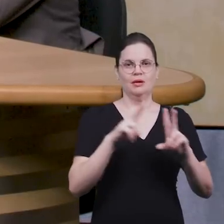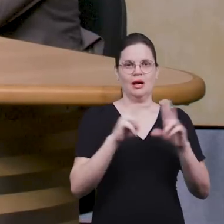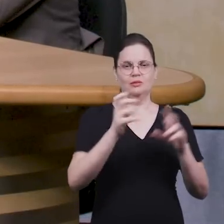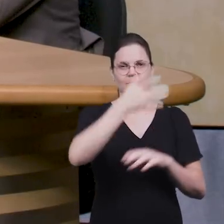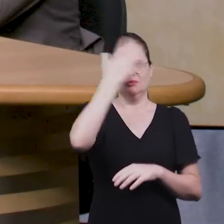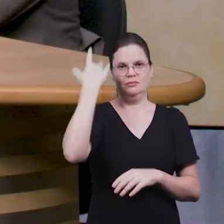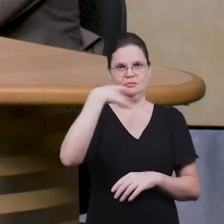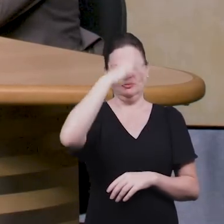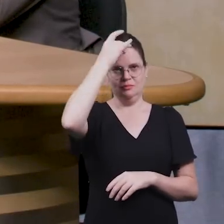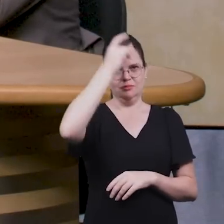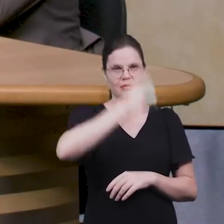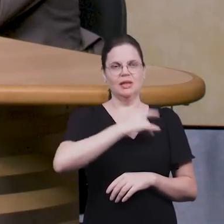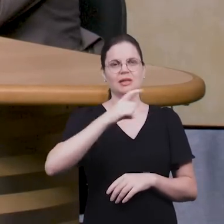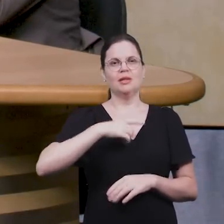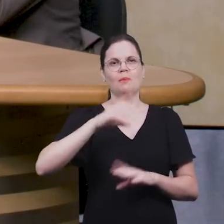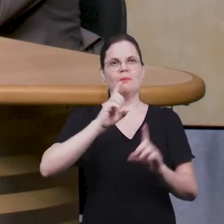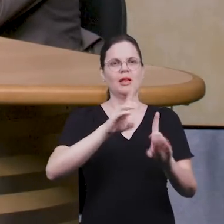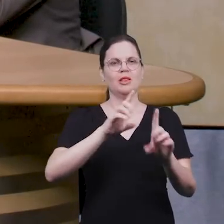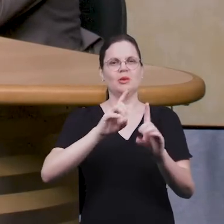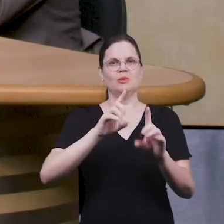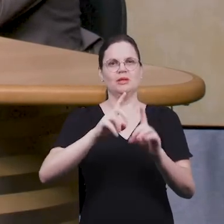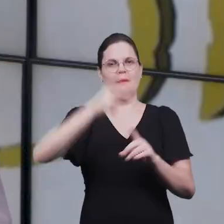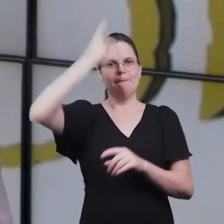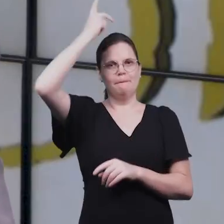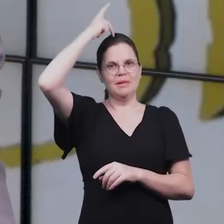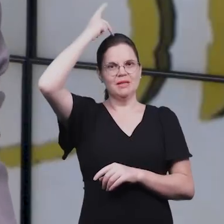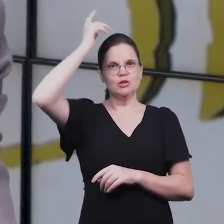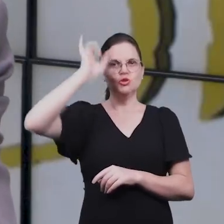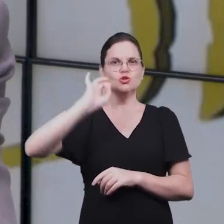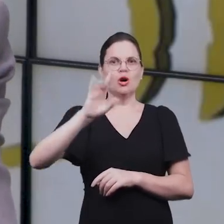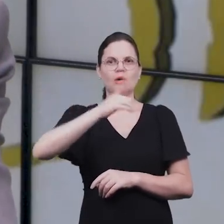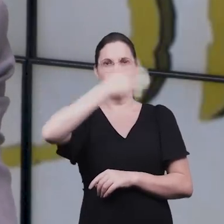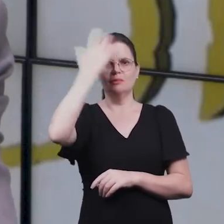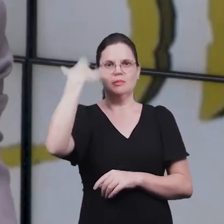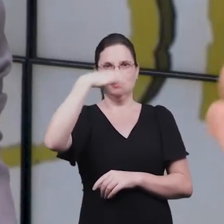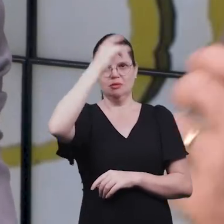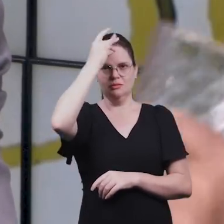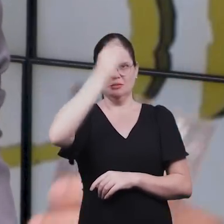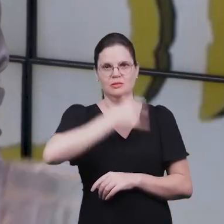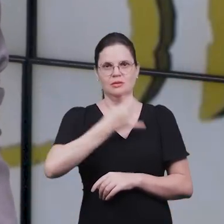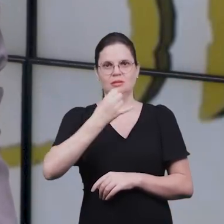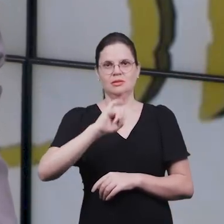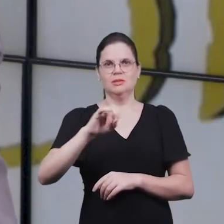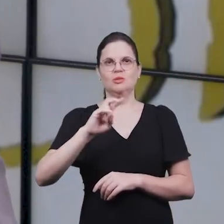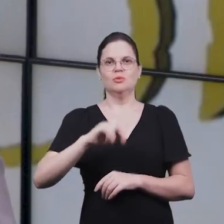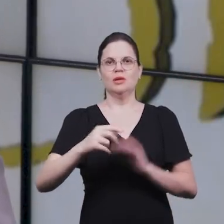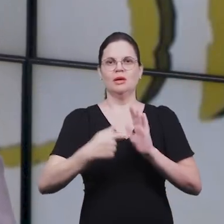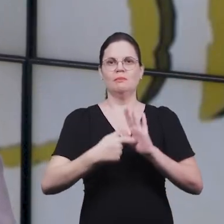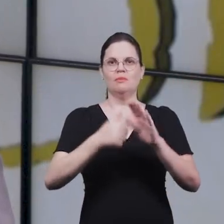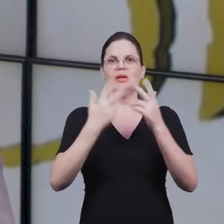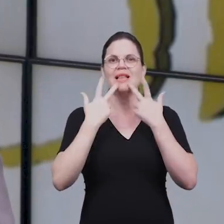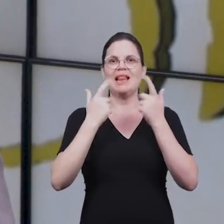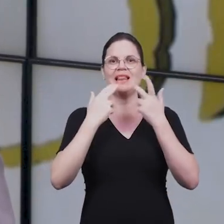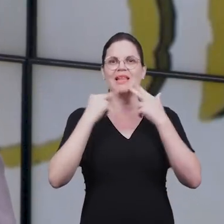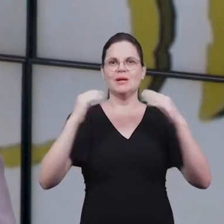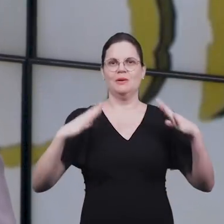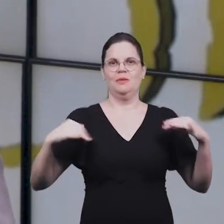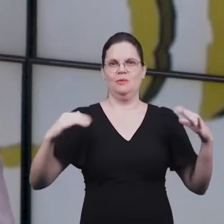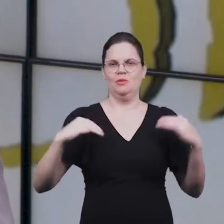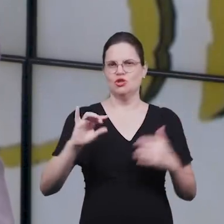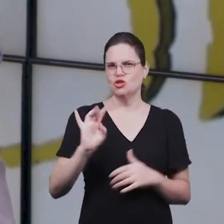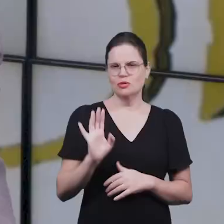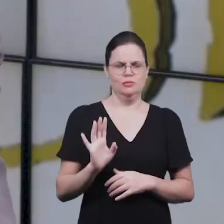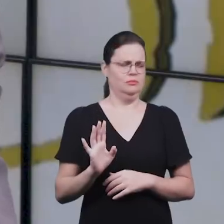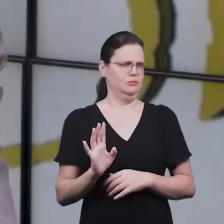doutrina pentecostal de dizer que só existe batismo com o Espírito Santo Quem fala língua? se houver evidência do dom de línguas